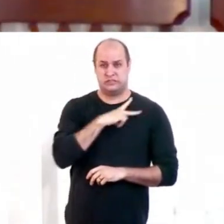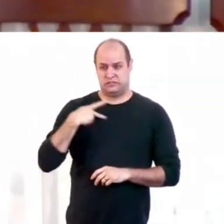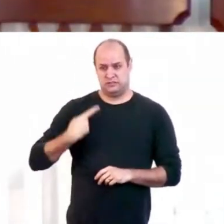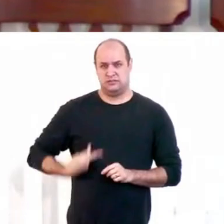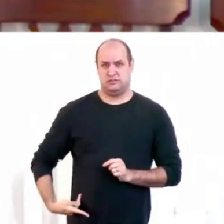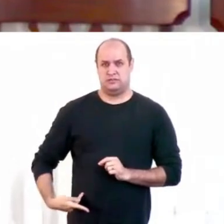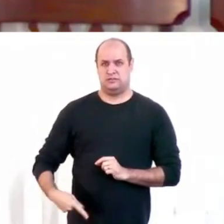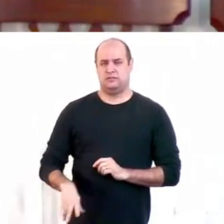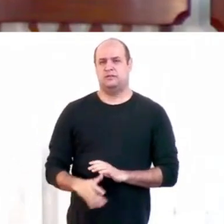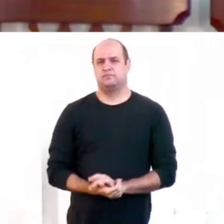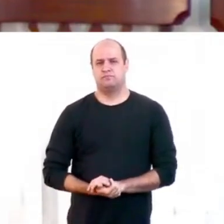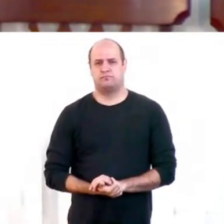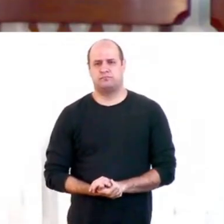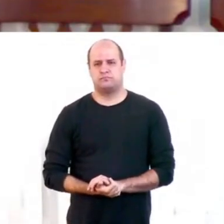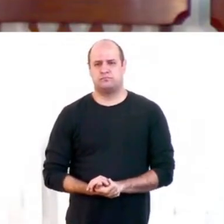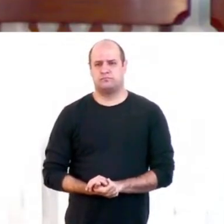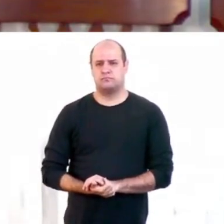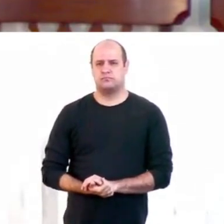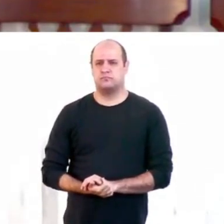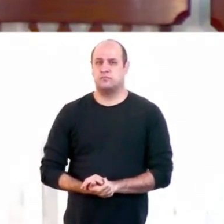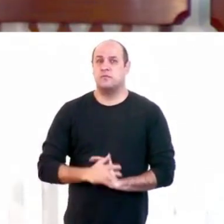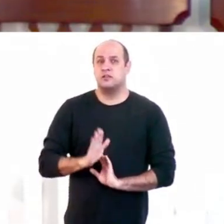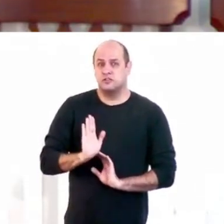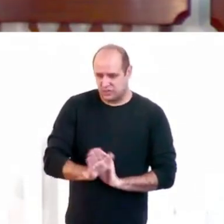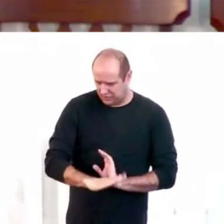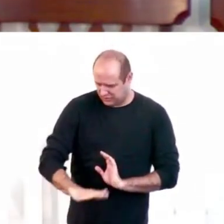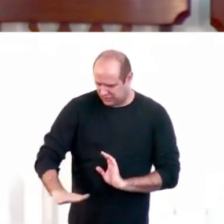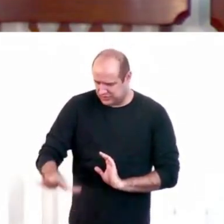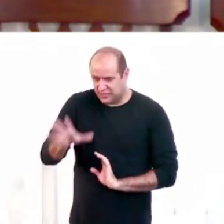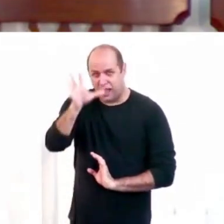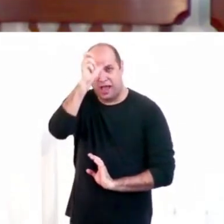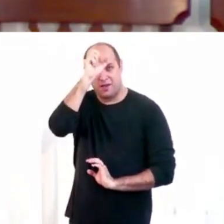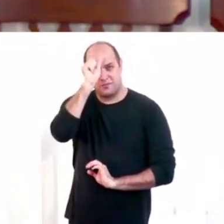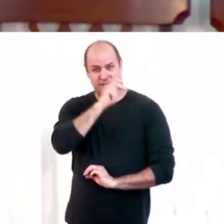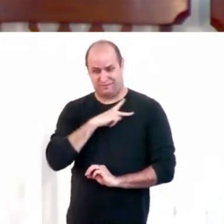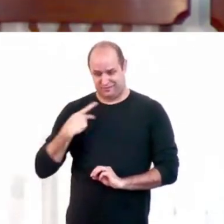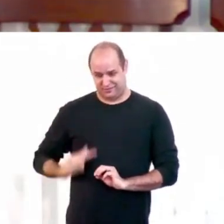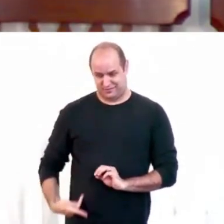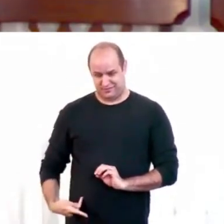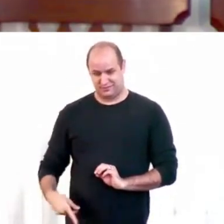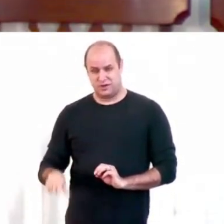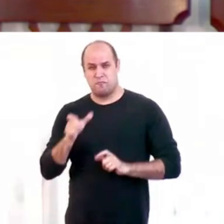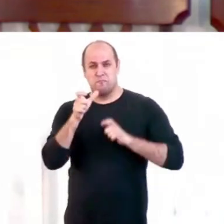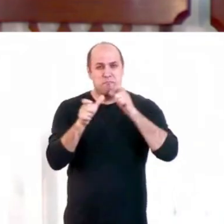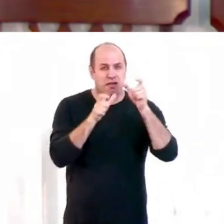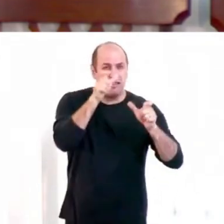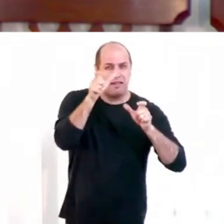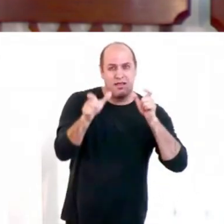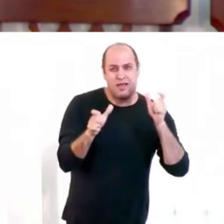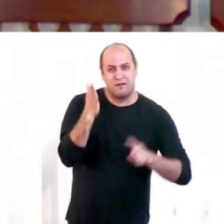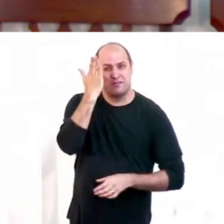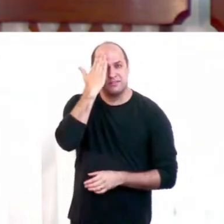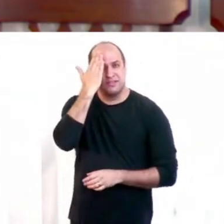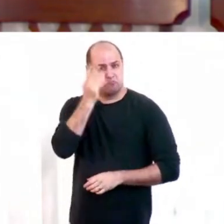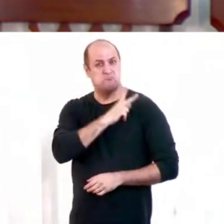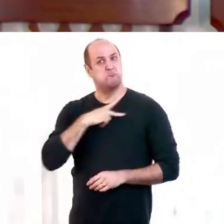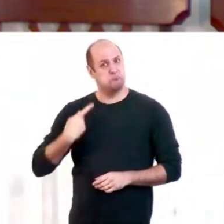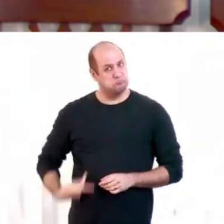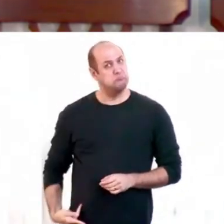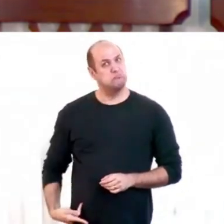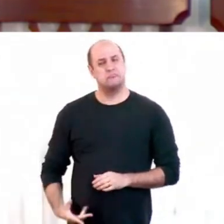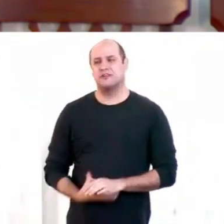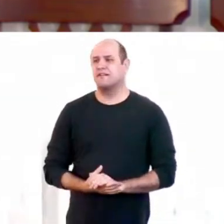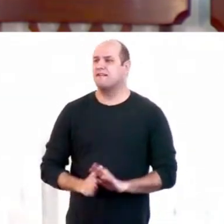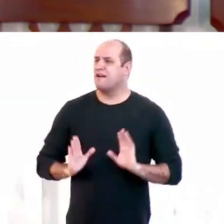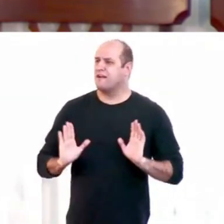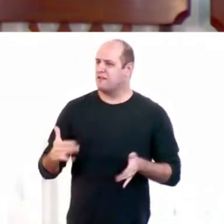taiwanesa. Então, quando pequeno, eles já estavam aprendendo a falar e saíam algumas palavras em mandarim. Agora, nessa